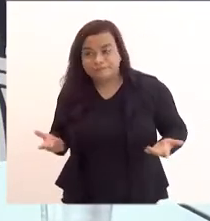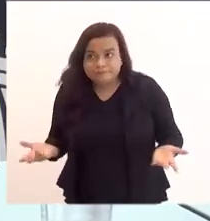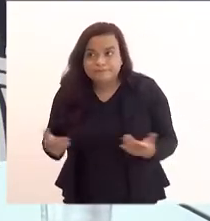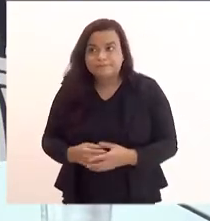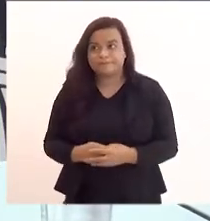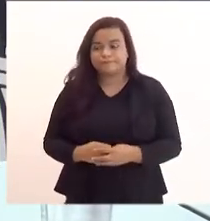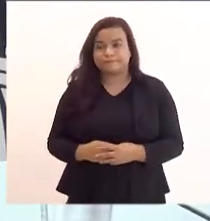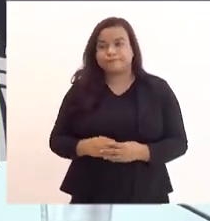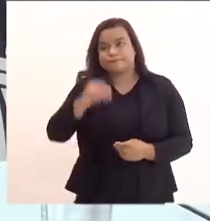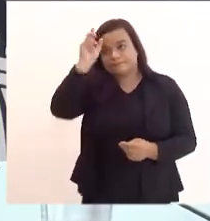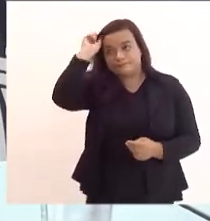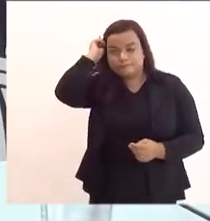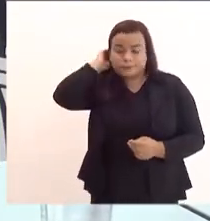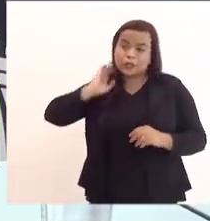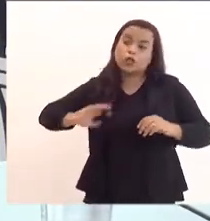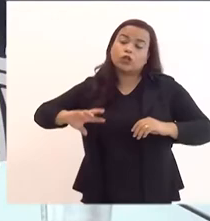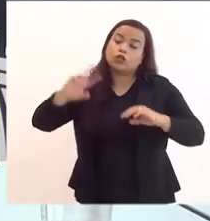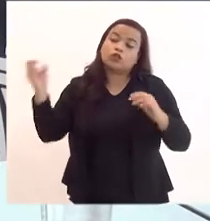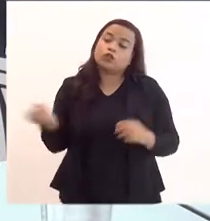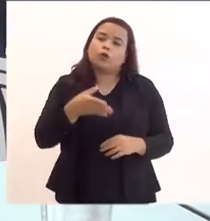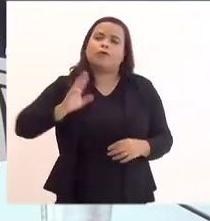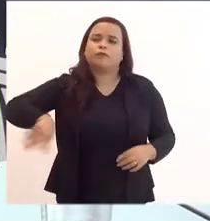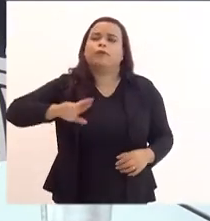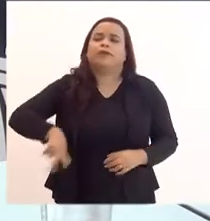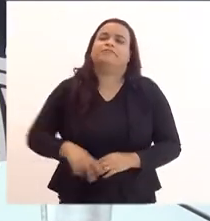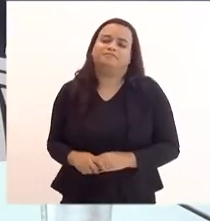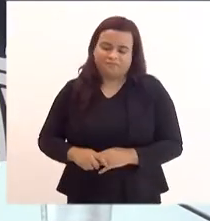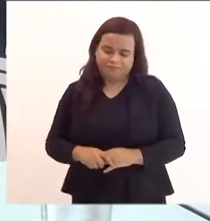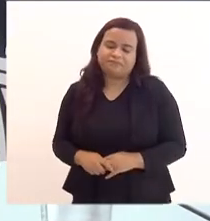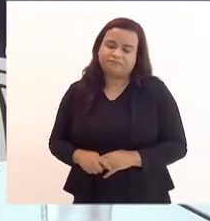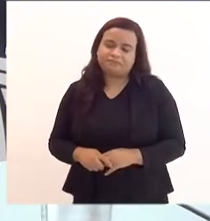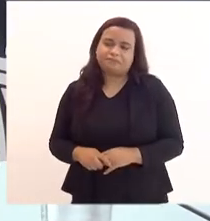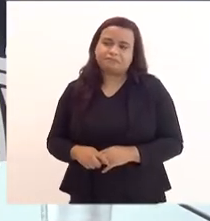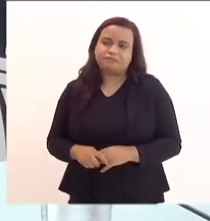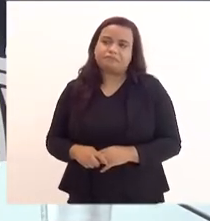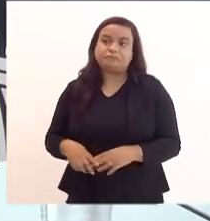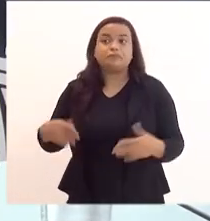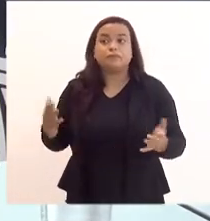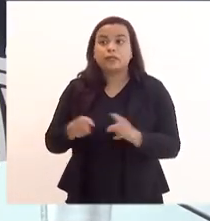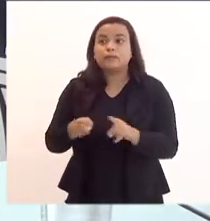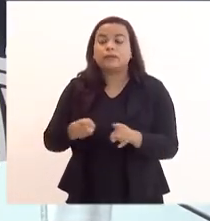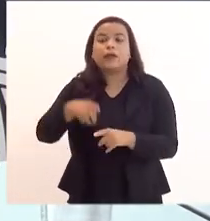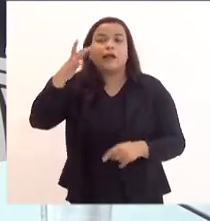essa não é uma questão nova. O que eu acho,